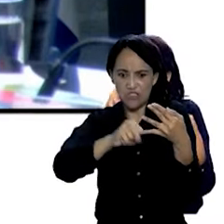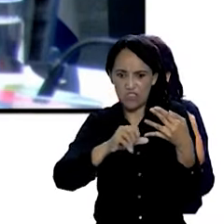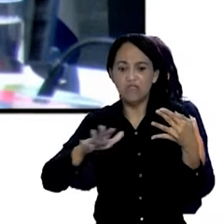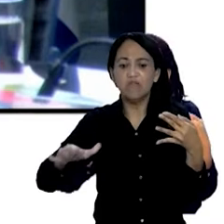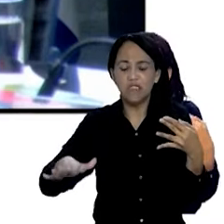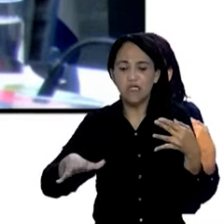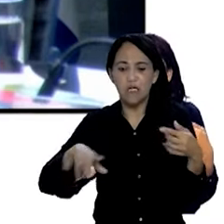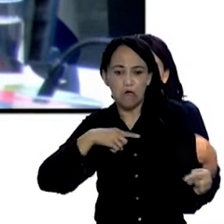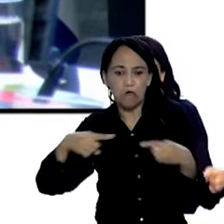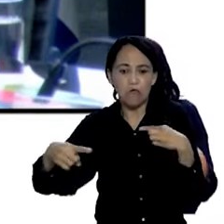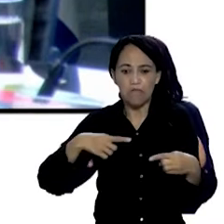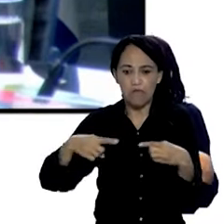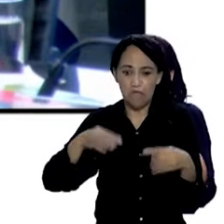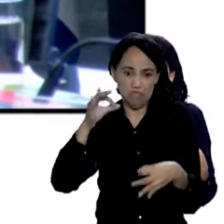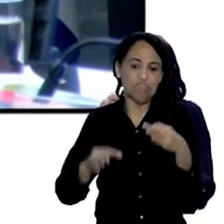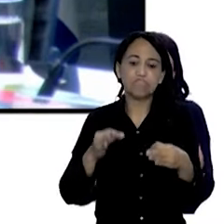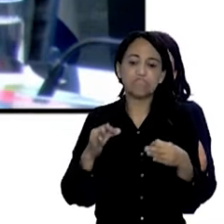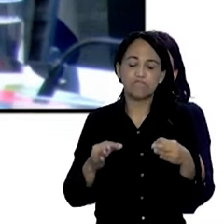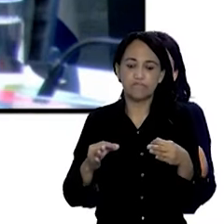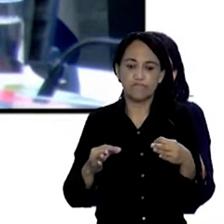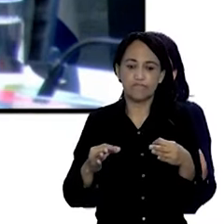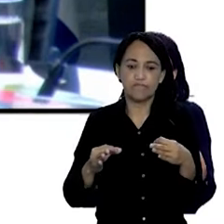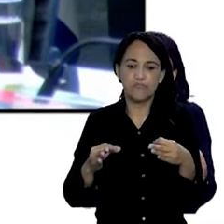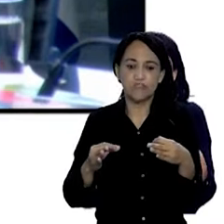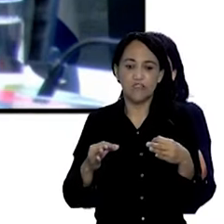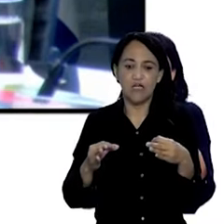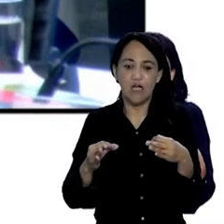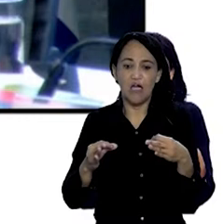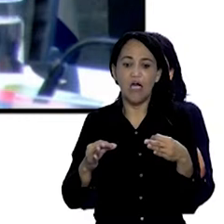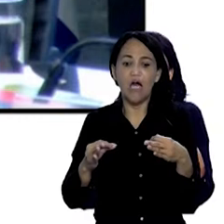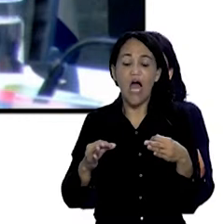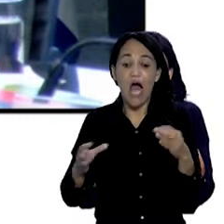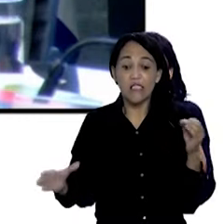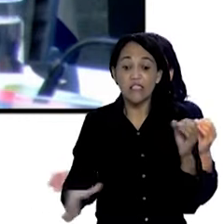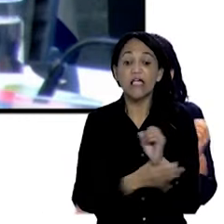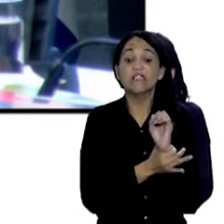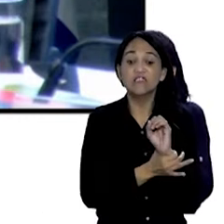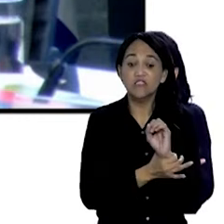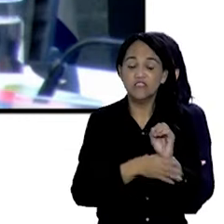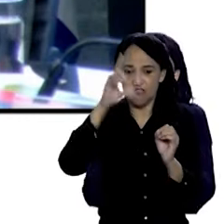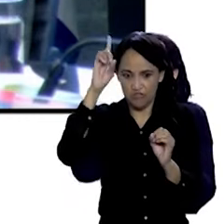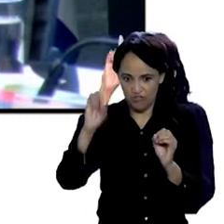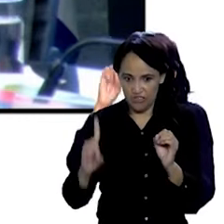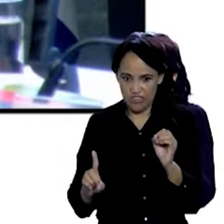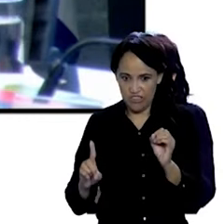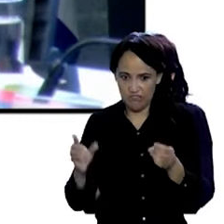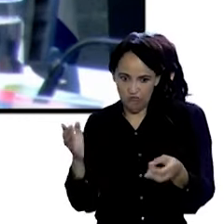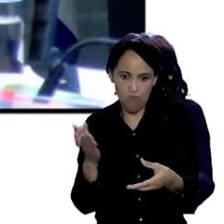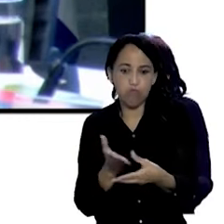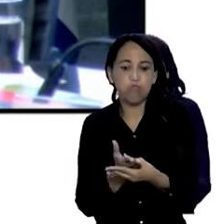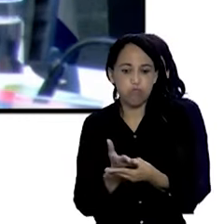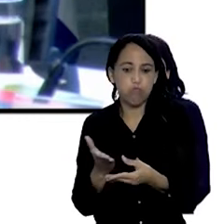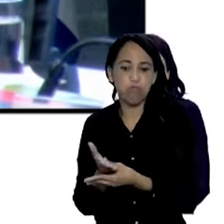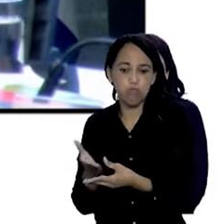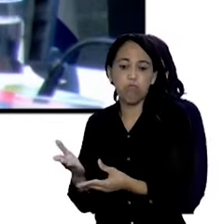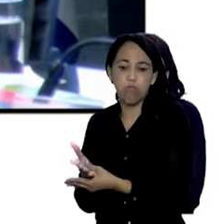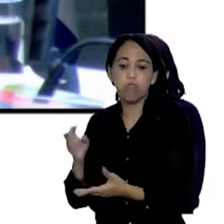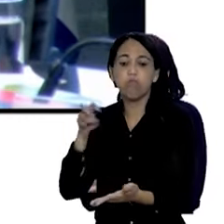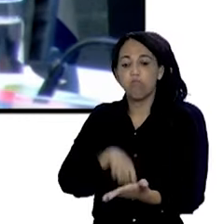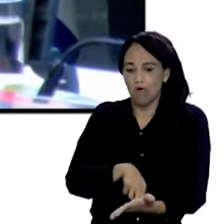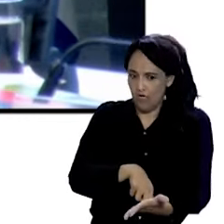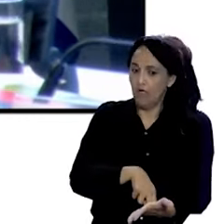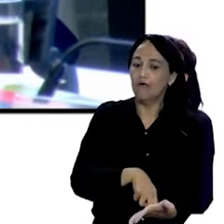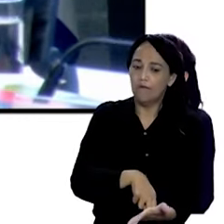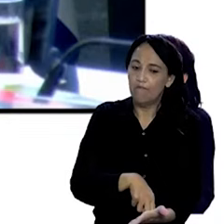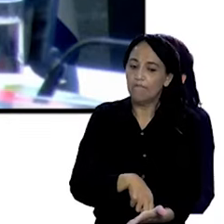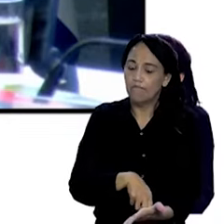jurídico o quando foram violadas as garantias do direito ao devido processo e não e aos